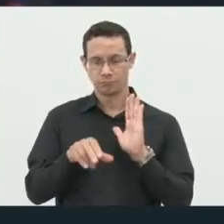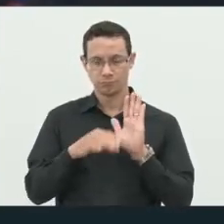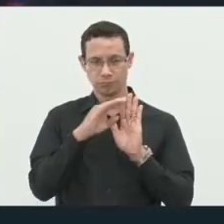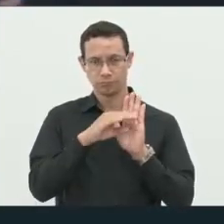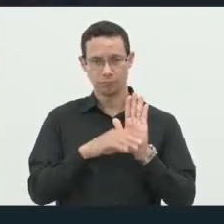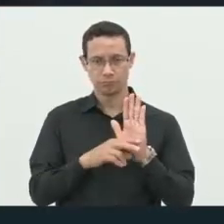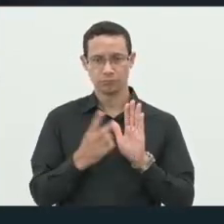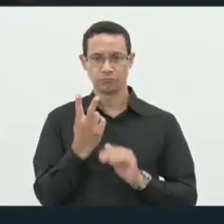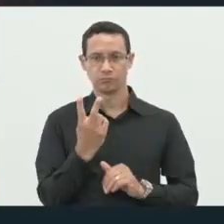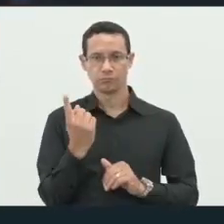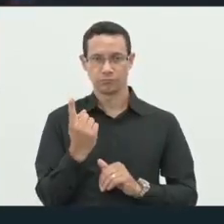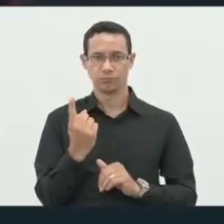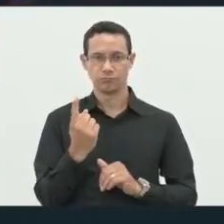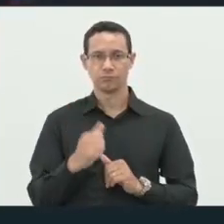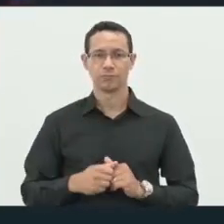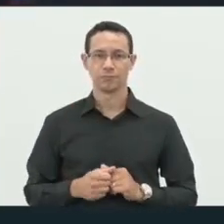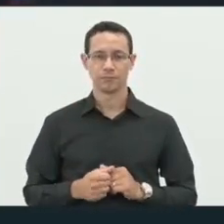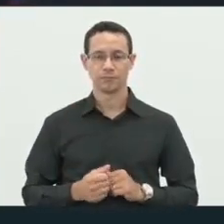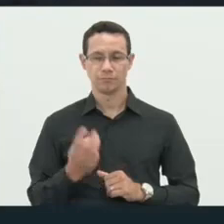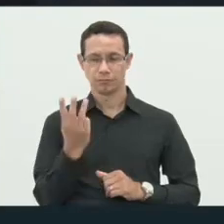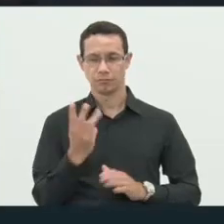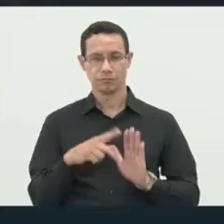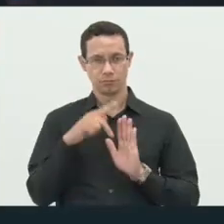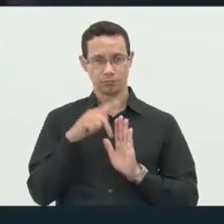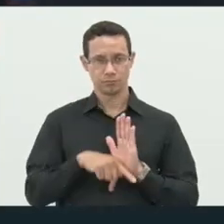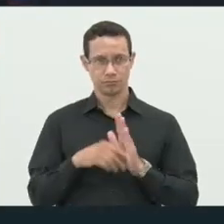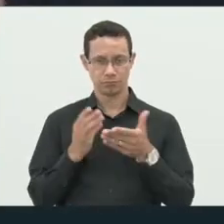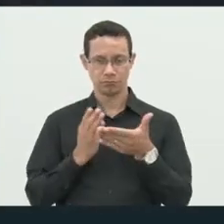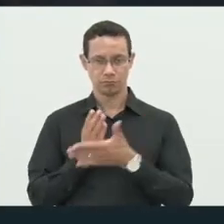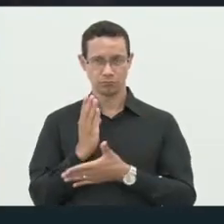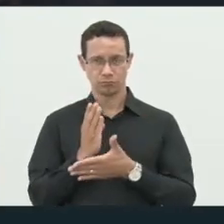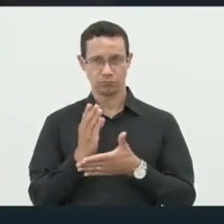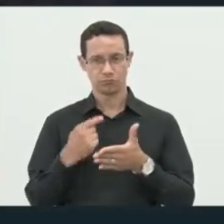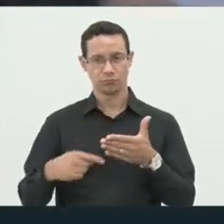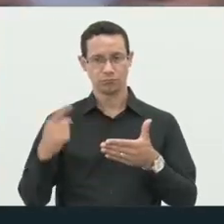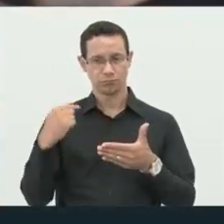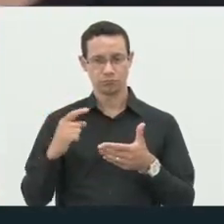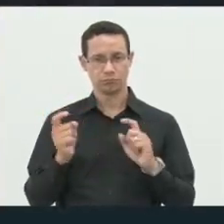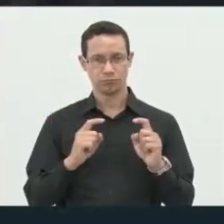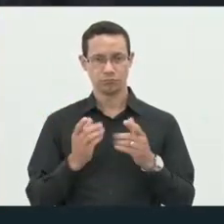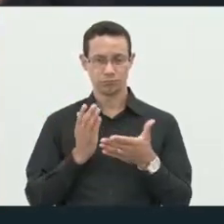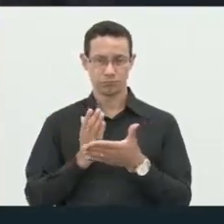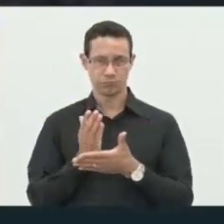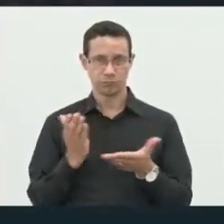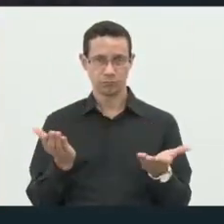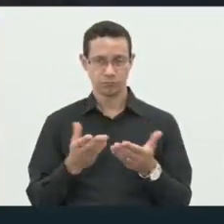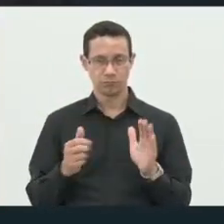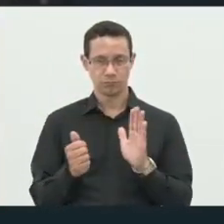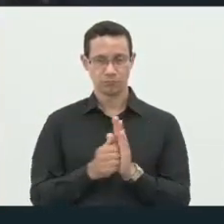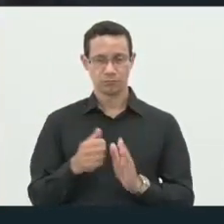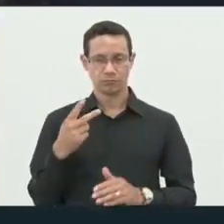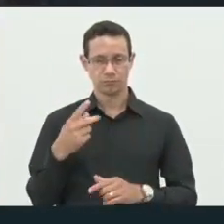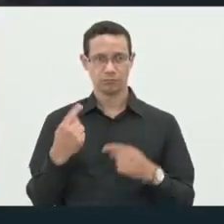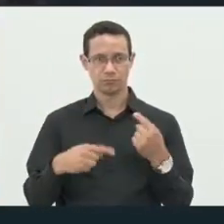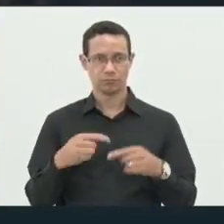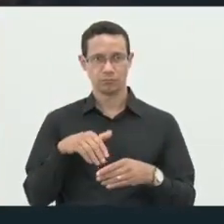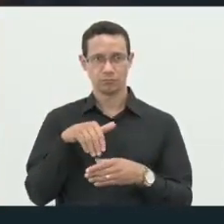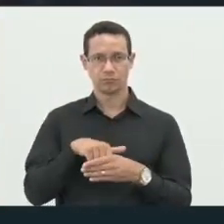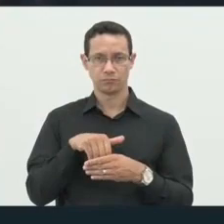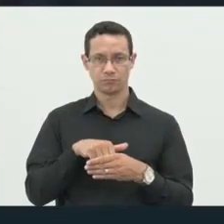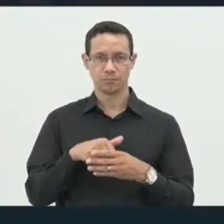21 itens 3 projetos já foram aprovados em sessão anterior e seguem agora para segunda discussão e votação